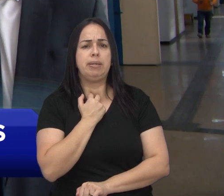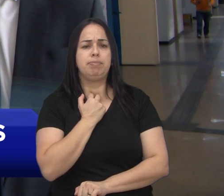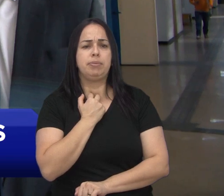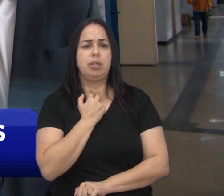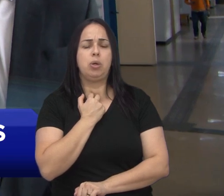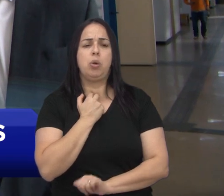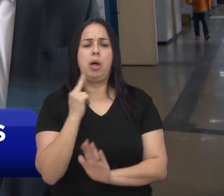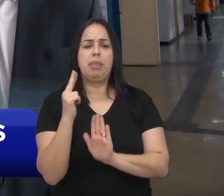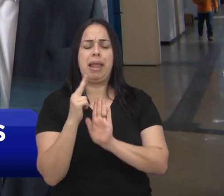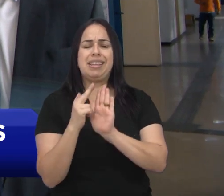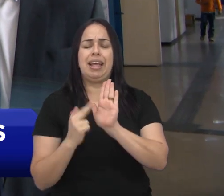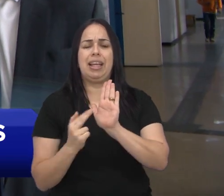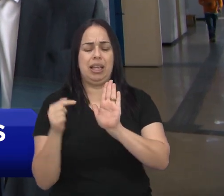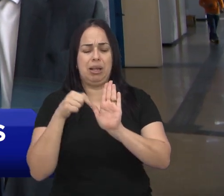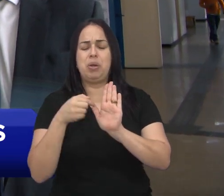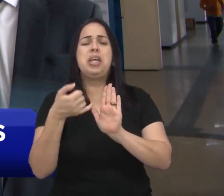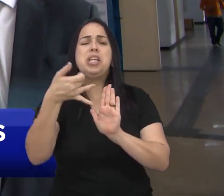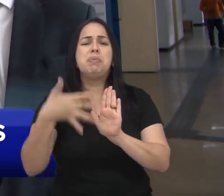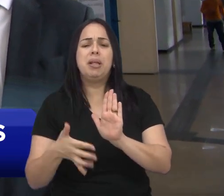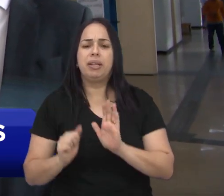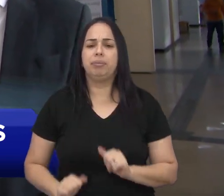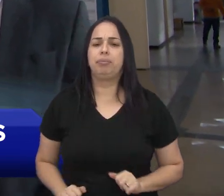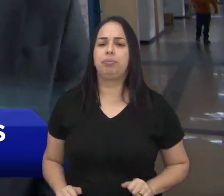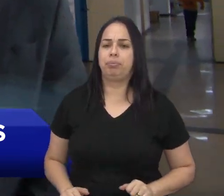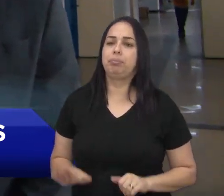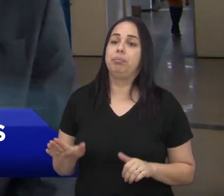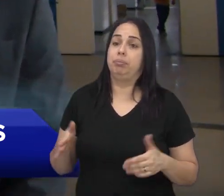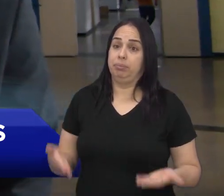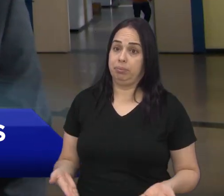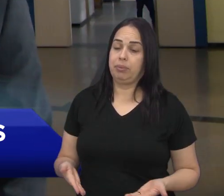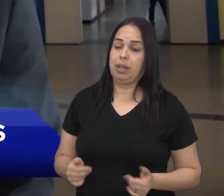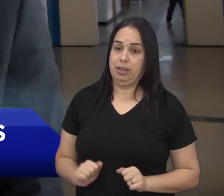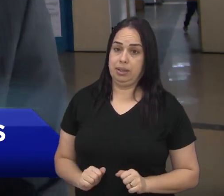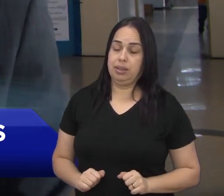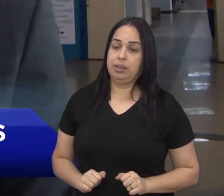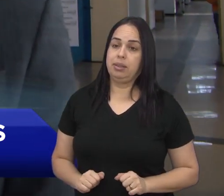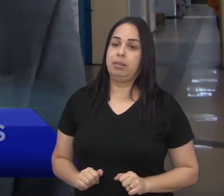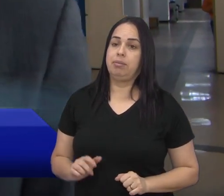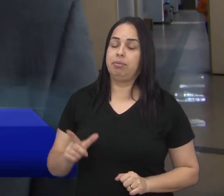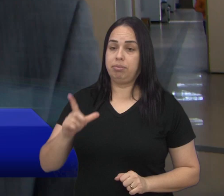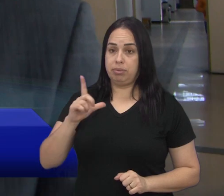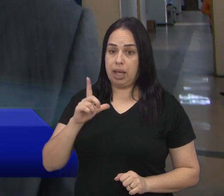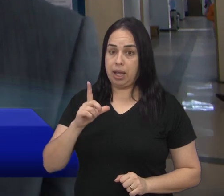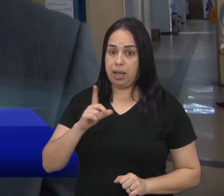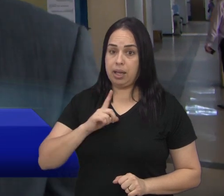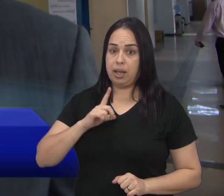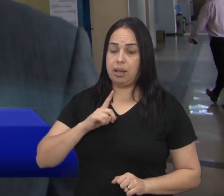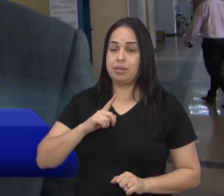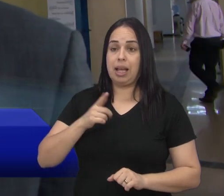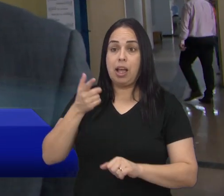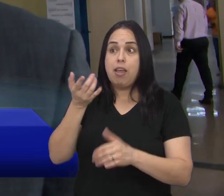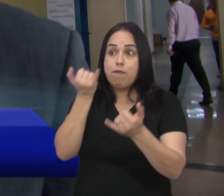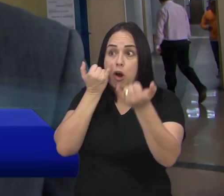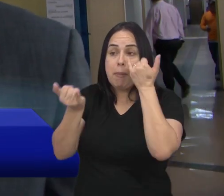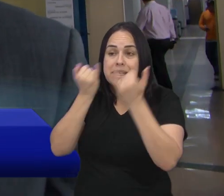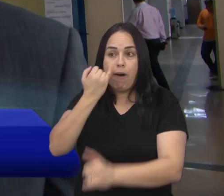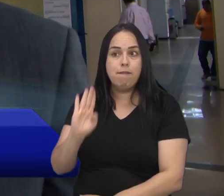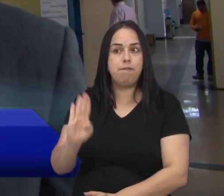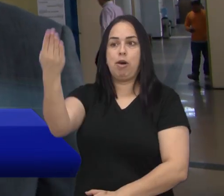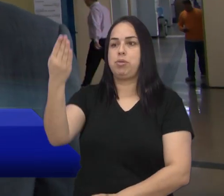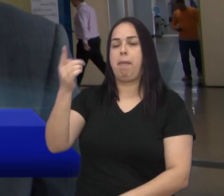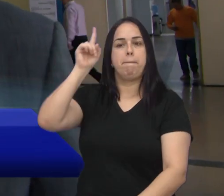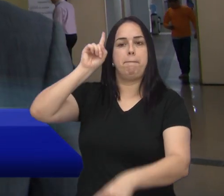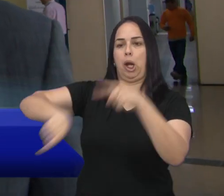pode em relação a essas novas regras, né, que foram estabelecidas? Olha, existe uma vedação absoluta a